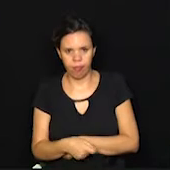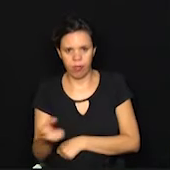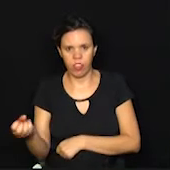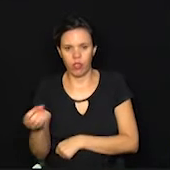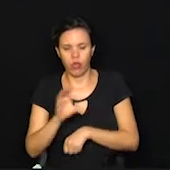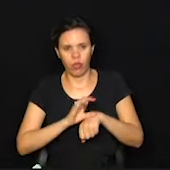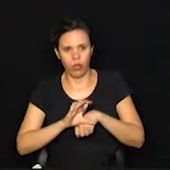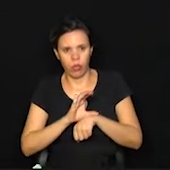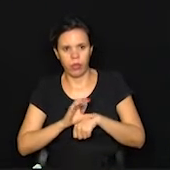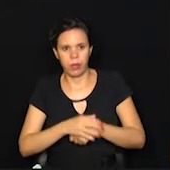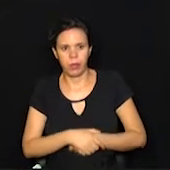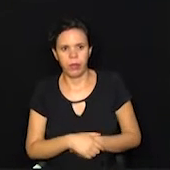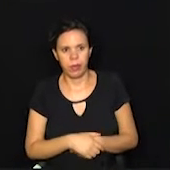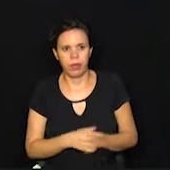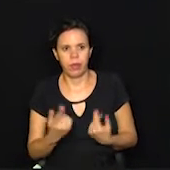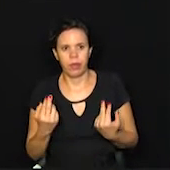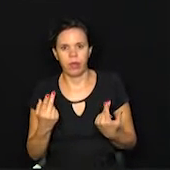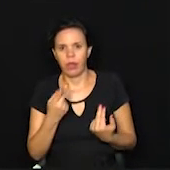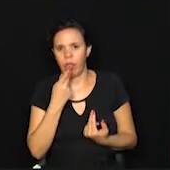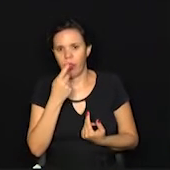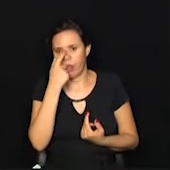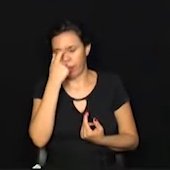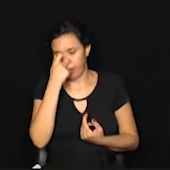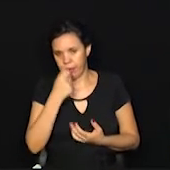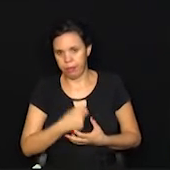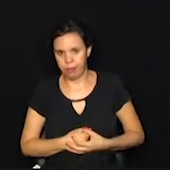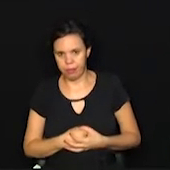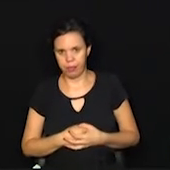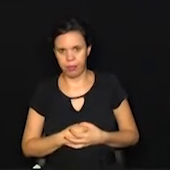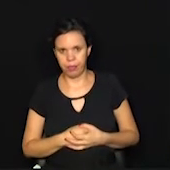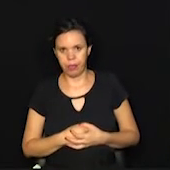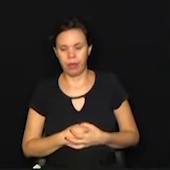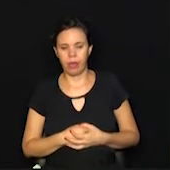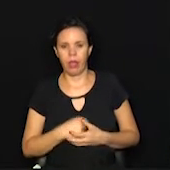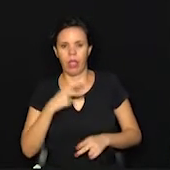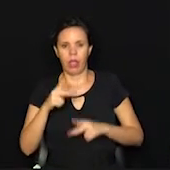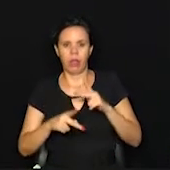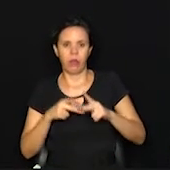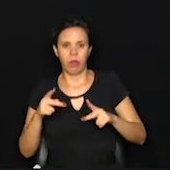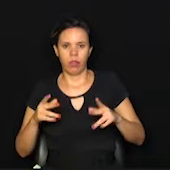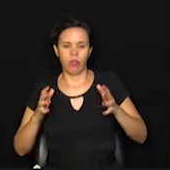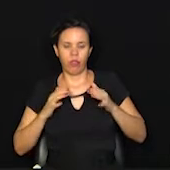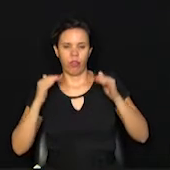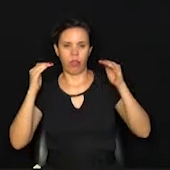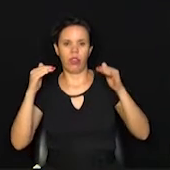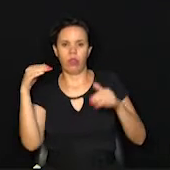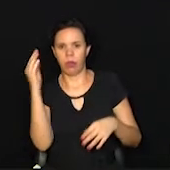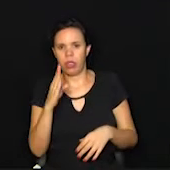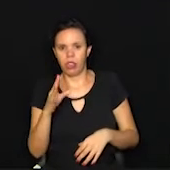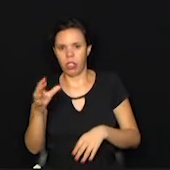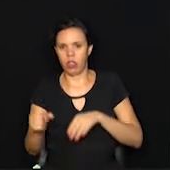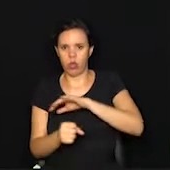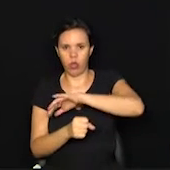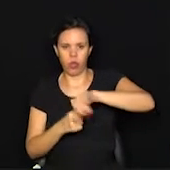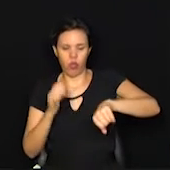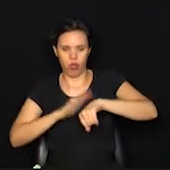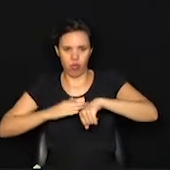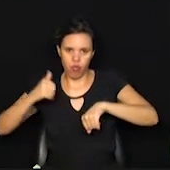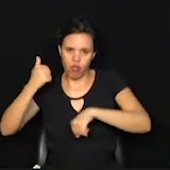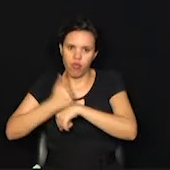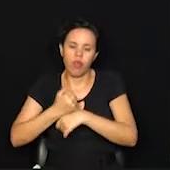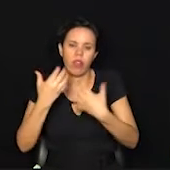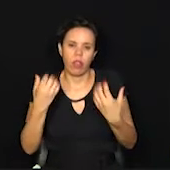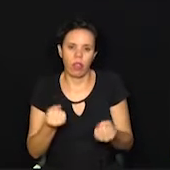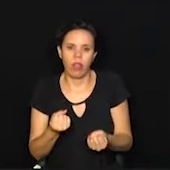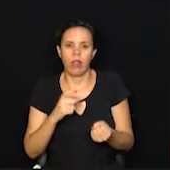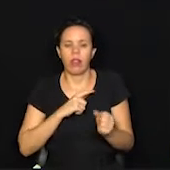constituição como eu falei assim a classe dominante brasileira e os golpes no Brasil ele e buscam se legalizar